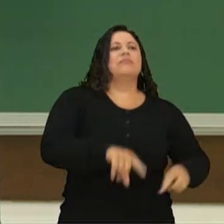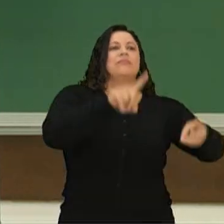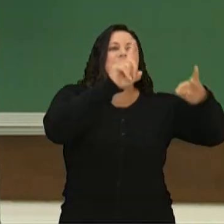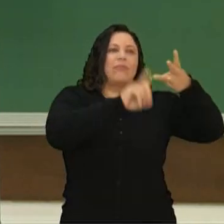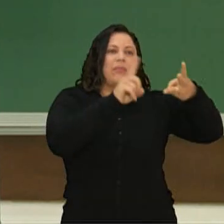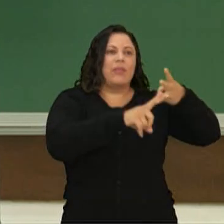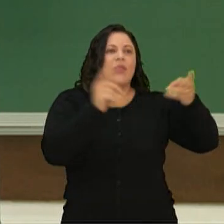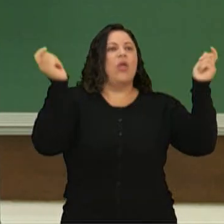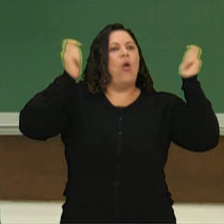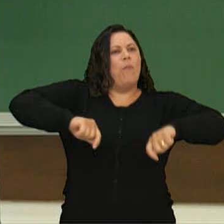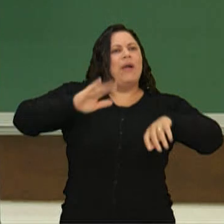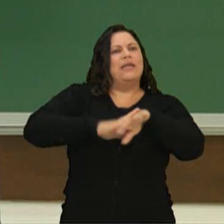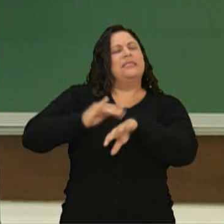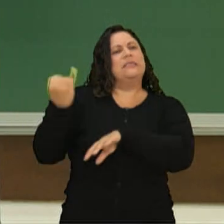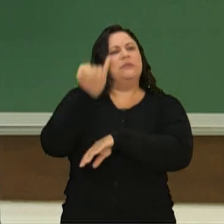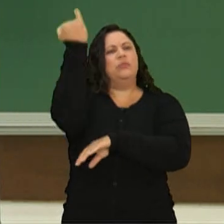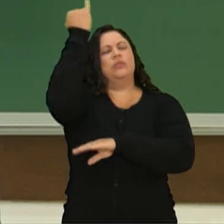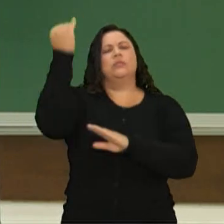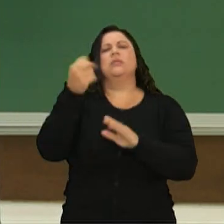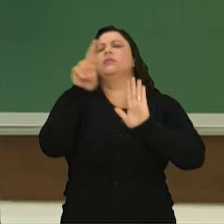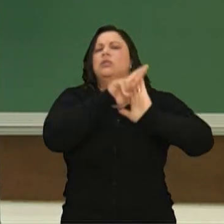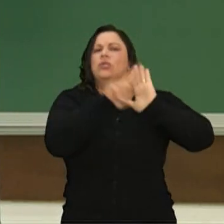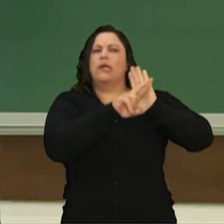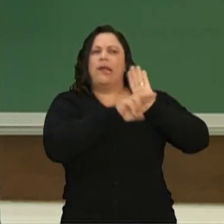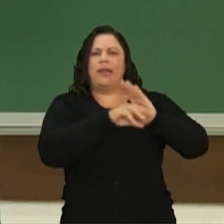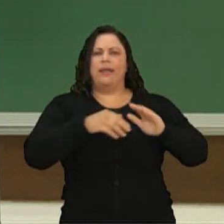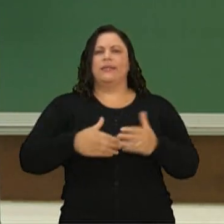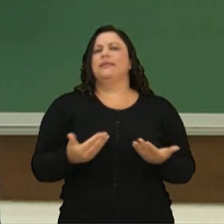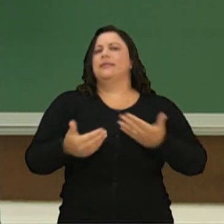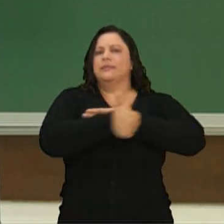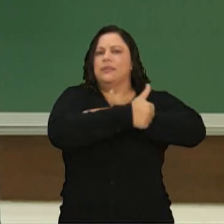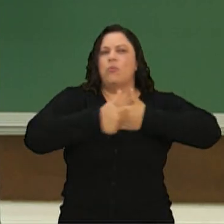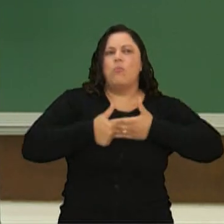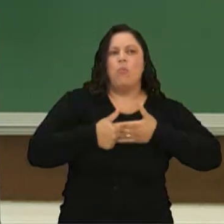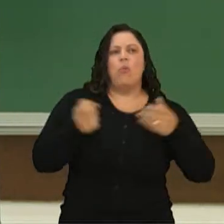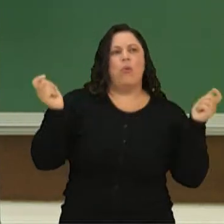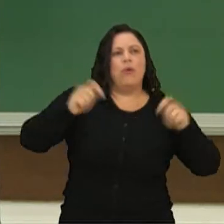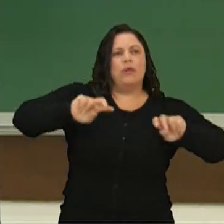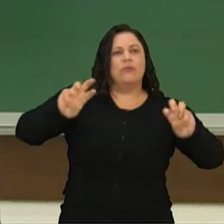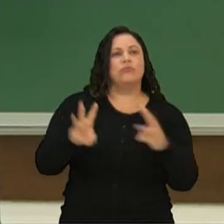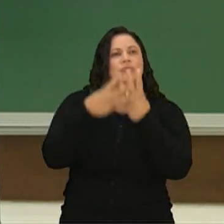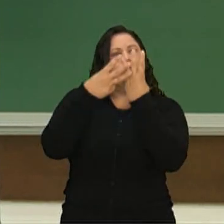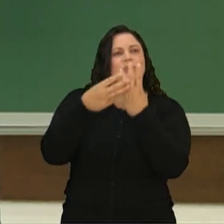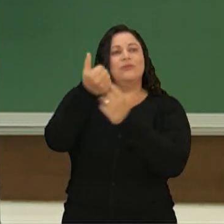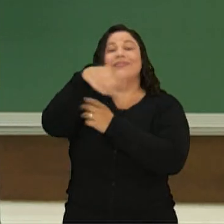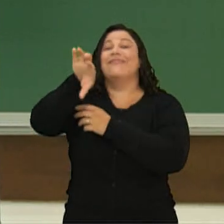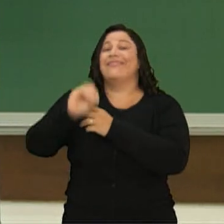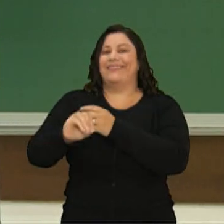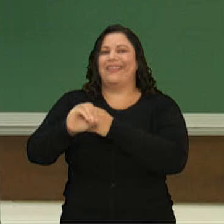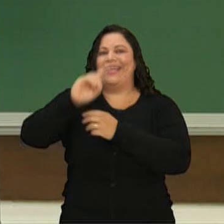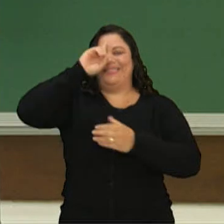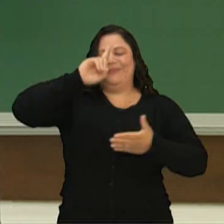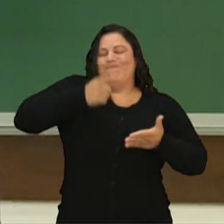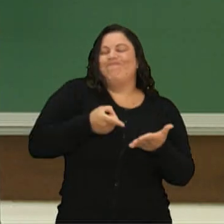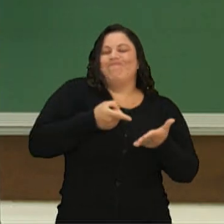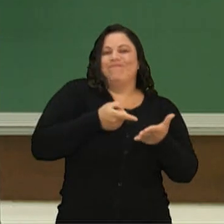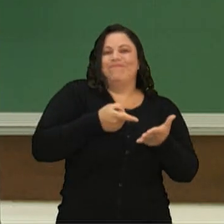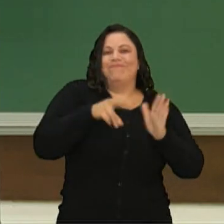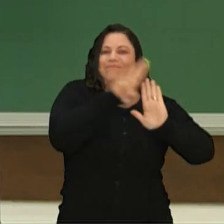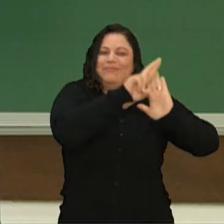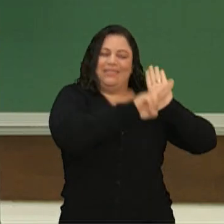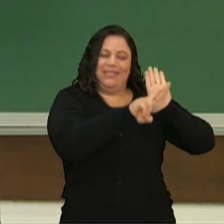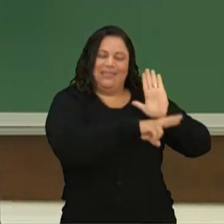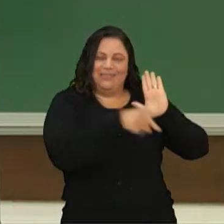como o imaterial. Terceira questão. O mais importante código moral dos judeus são os